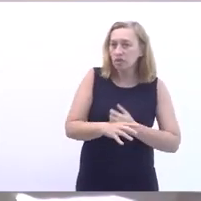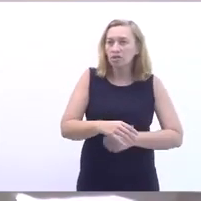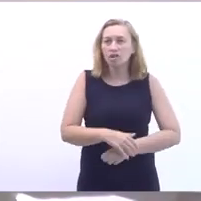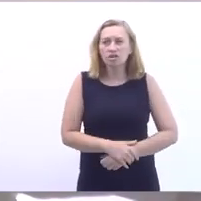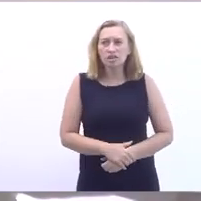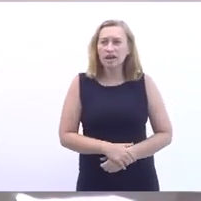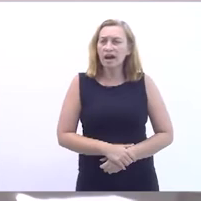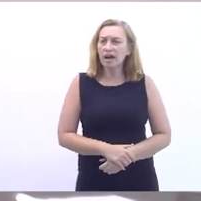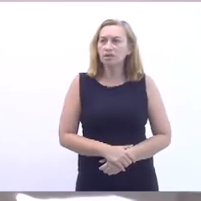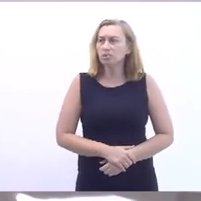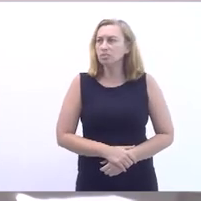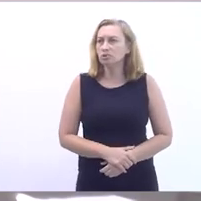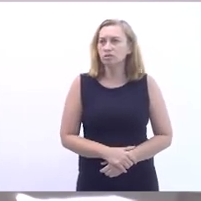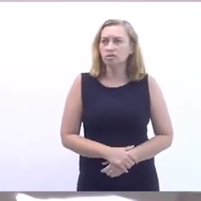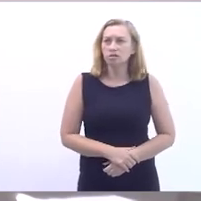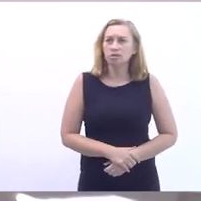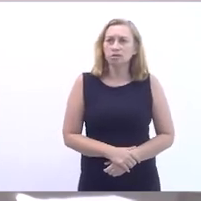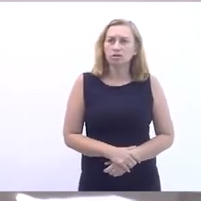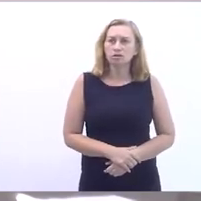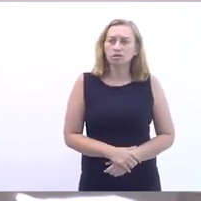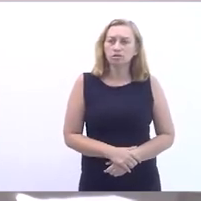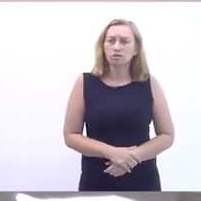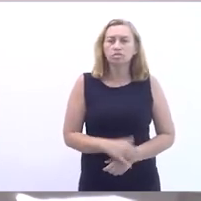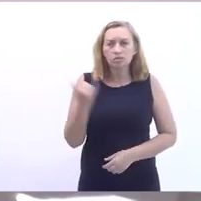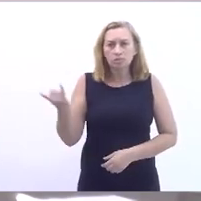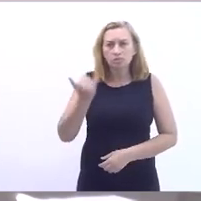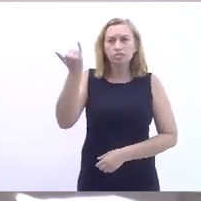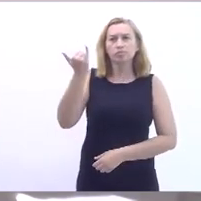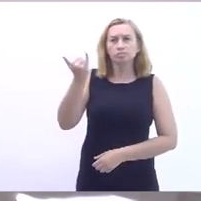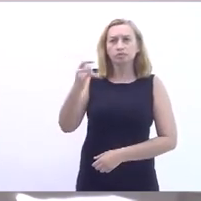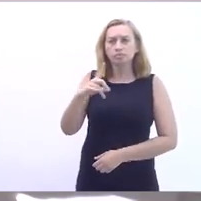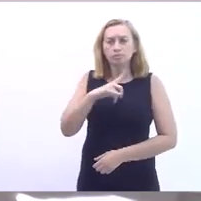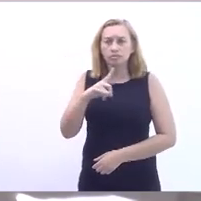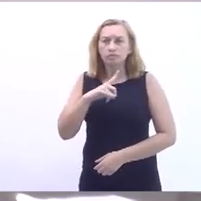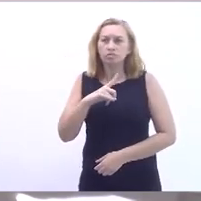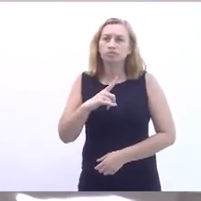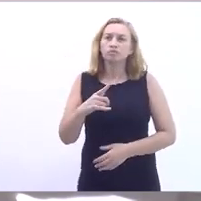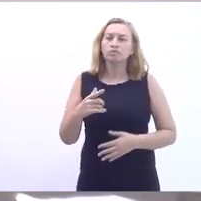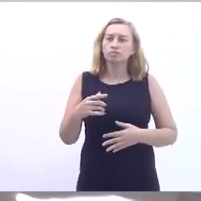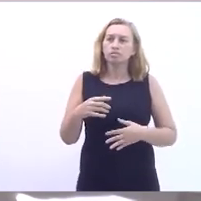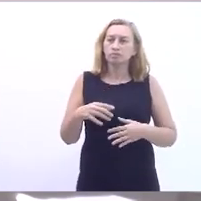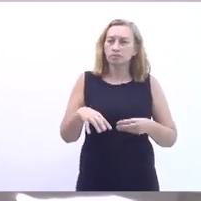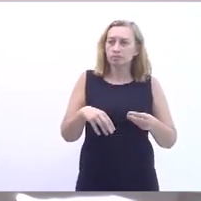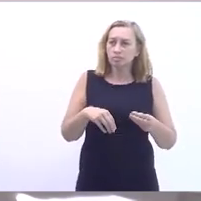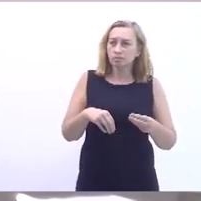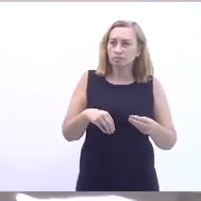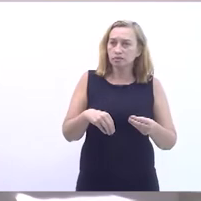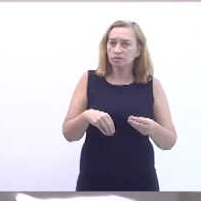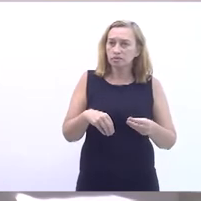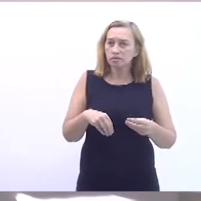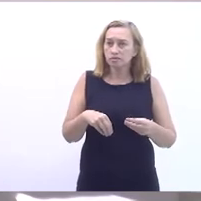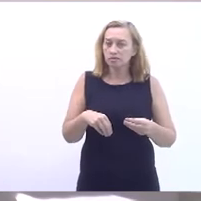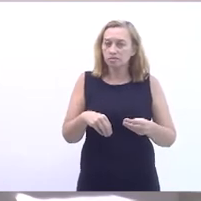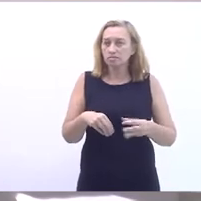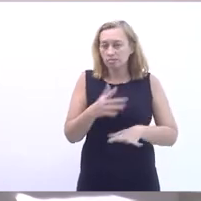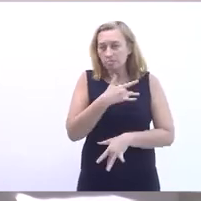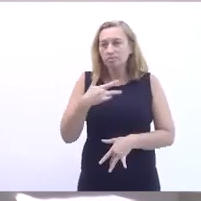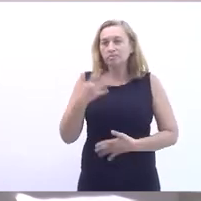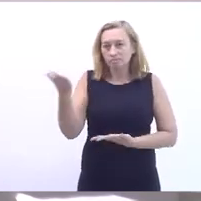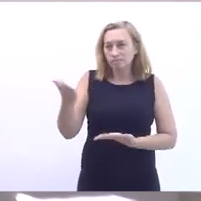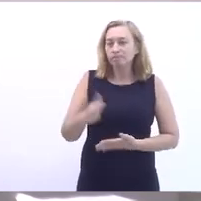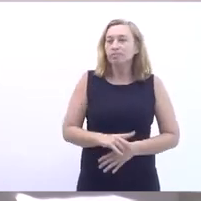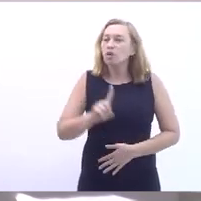eu acho que isso é importante a gente ter essa essa bagunça aqui para é saúde